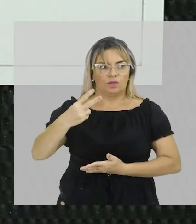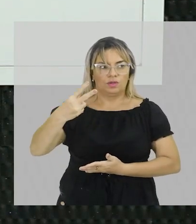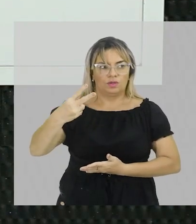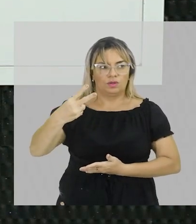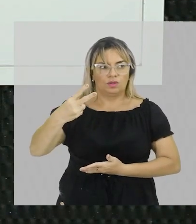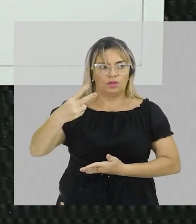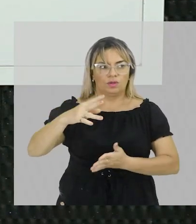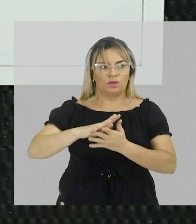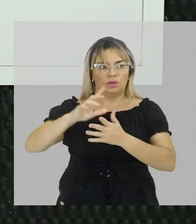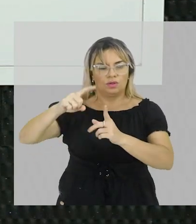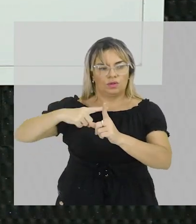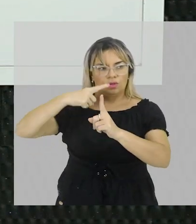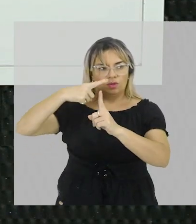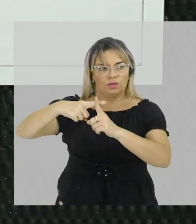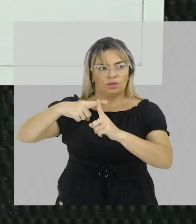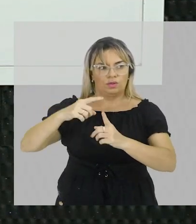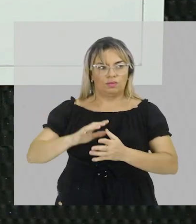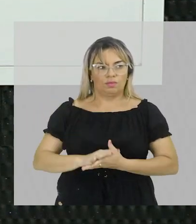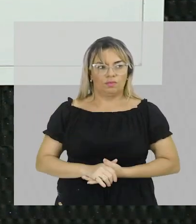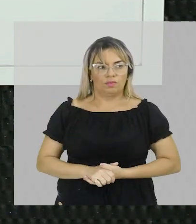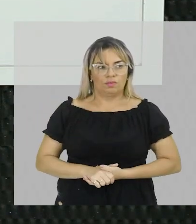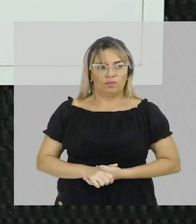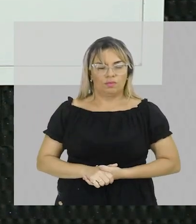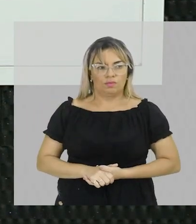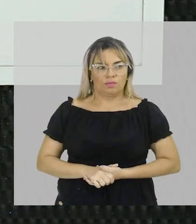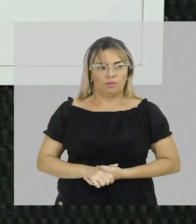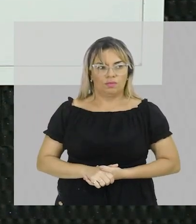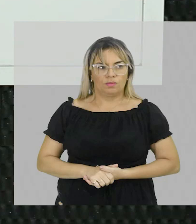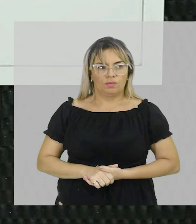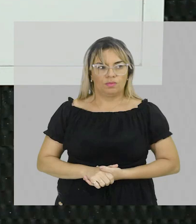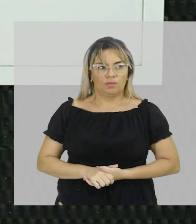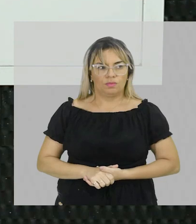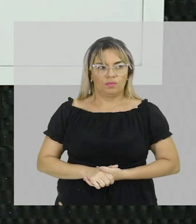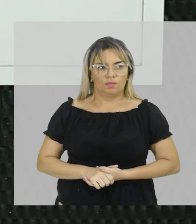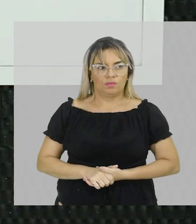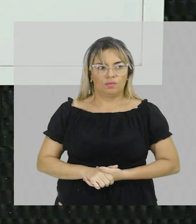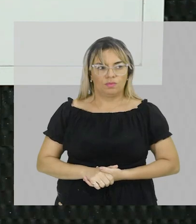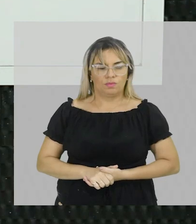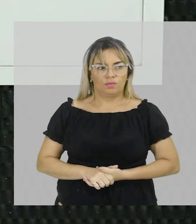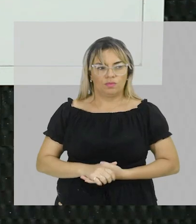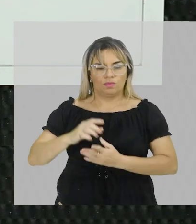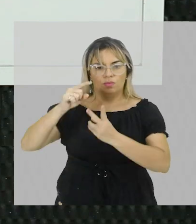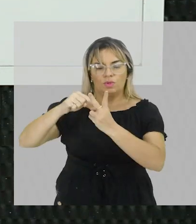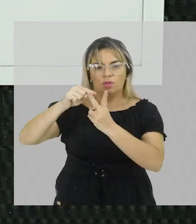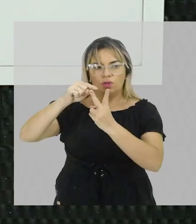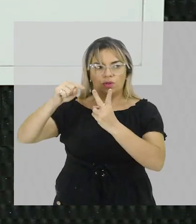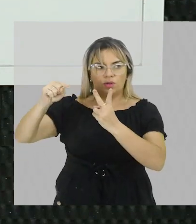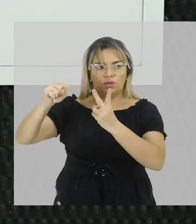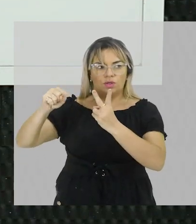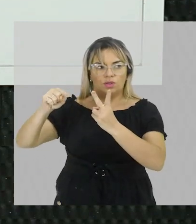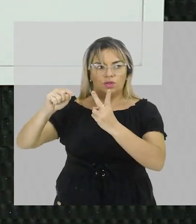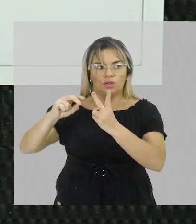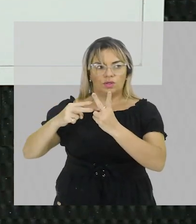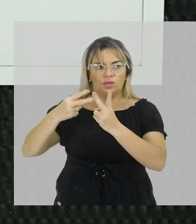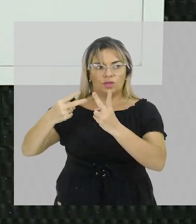mais o 30, ou raiz de 2 multiplicado por 35 ao quadrado, né?